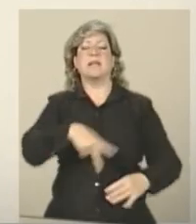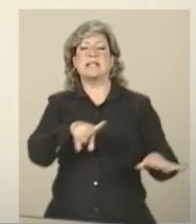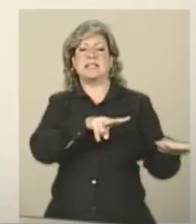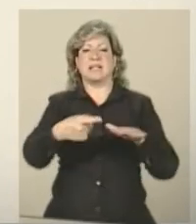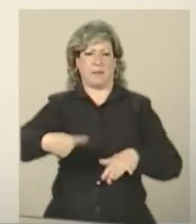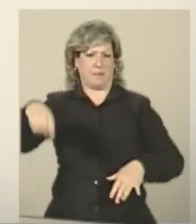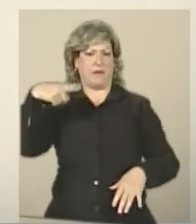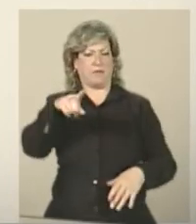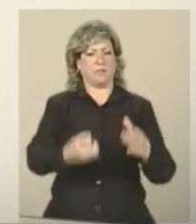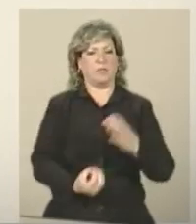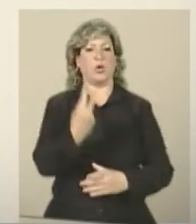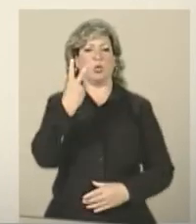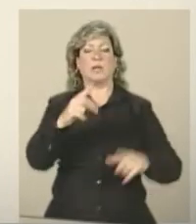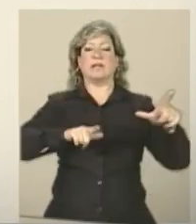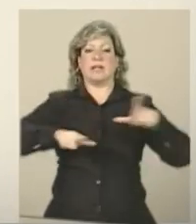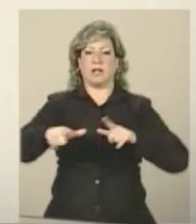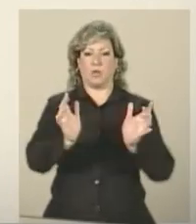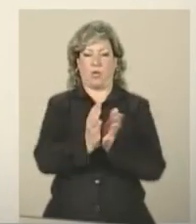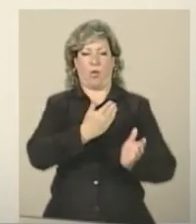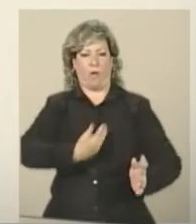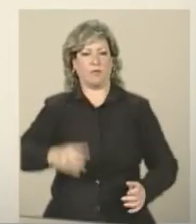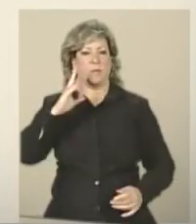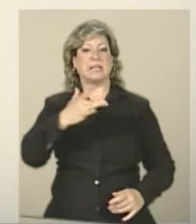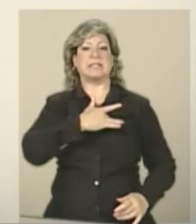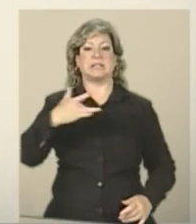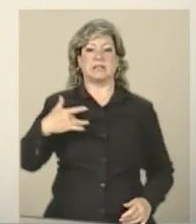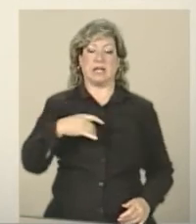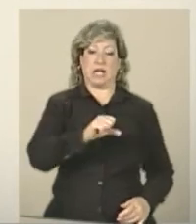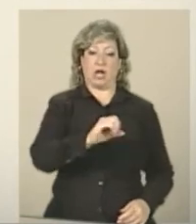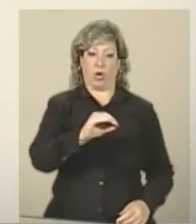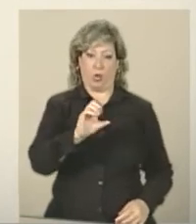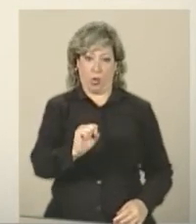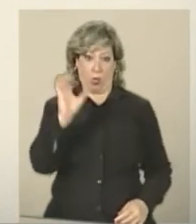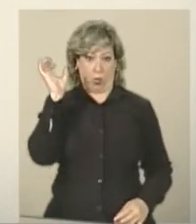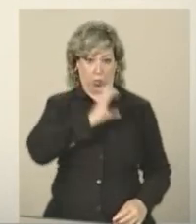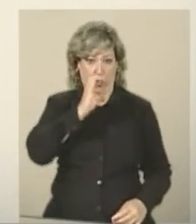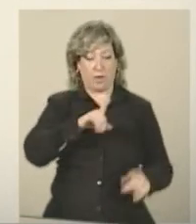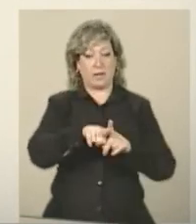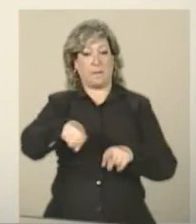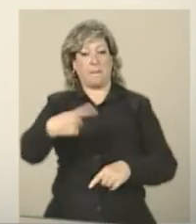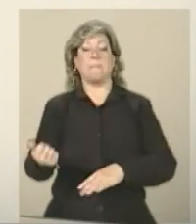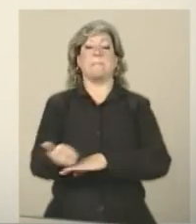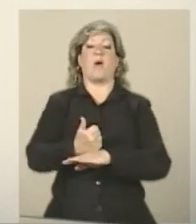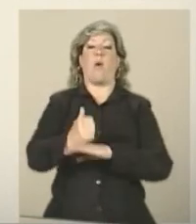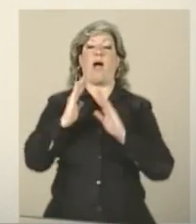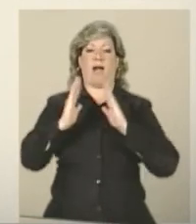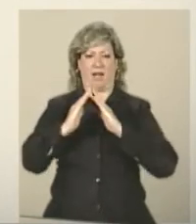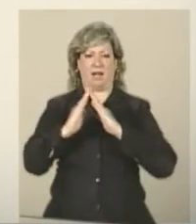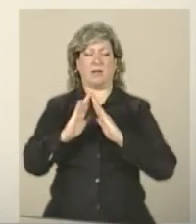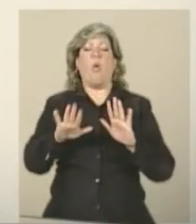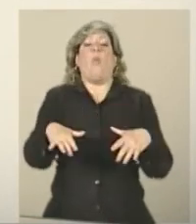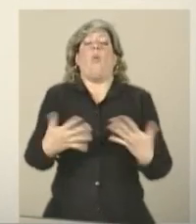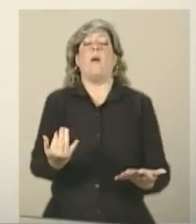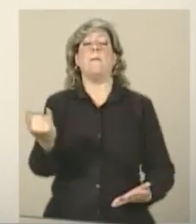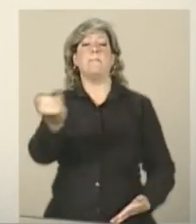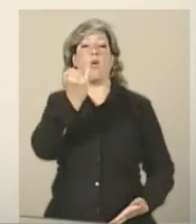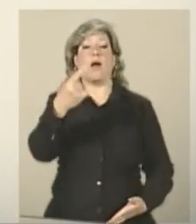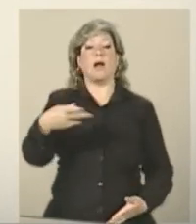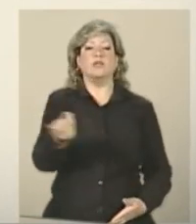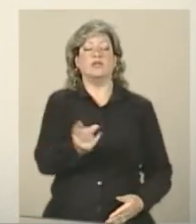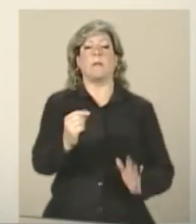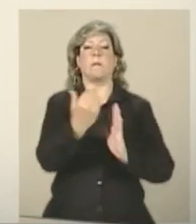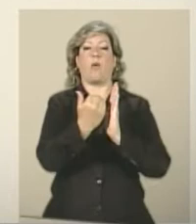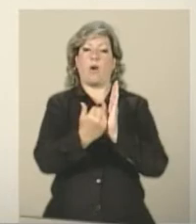semana passada duas ações do Governo na área de saúde o SOS emergências e o melhor em casa como importância